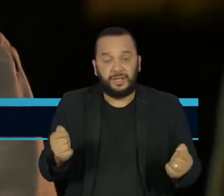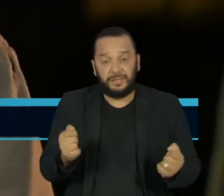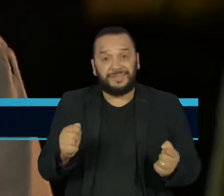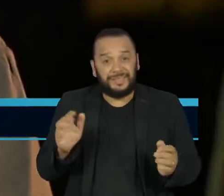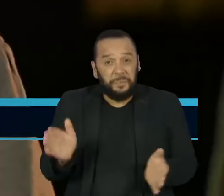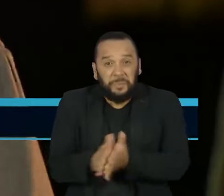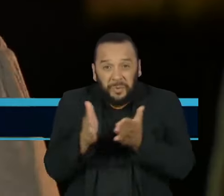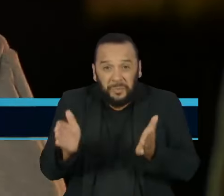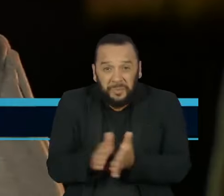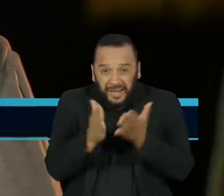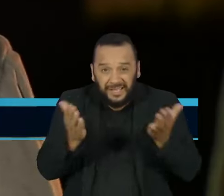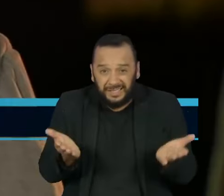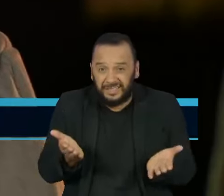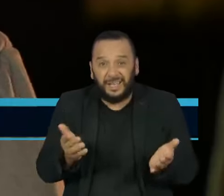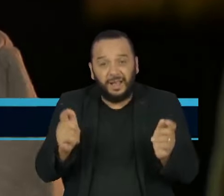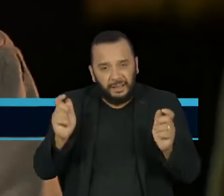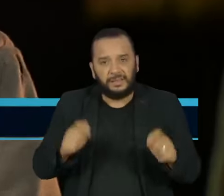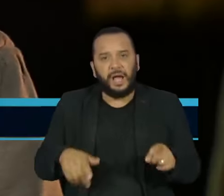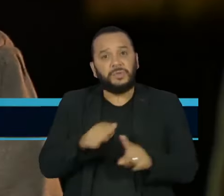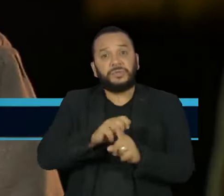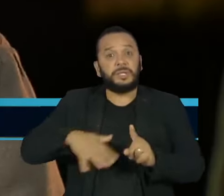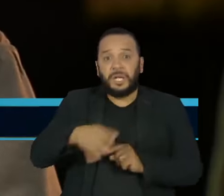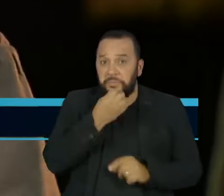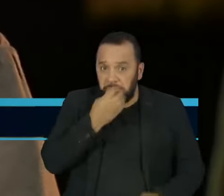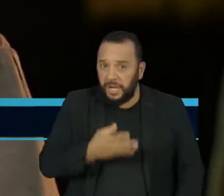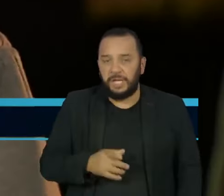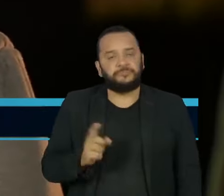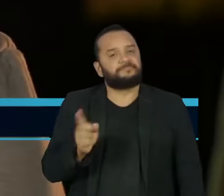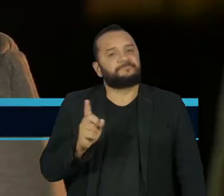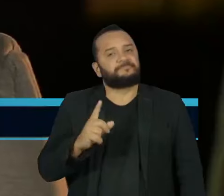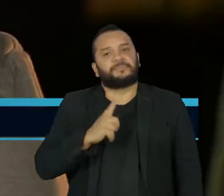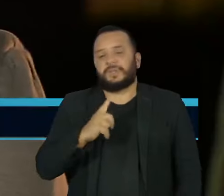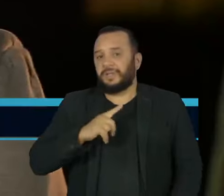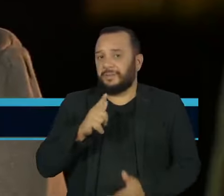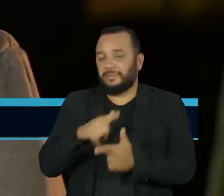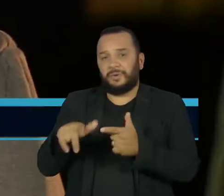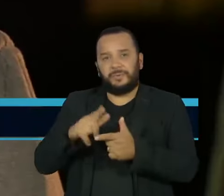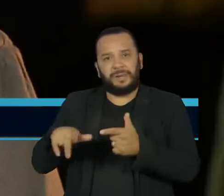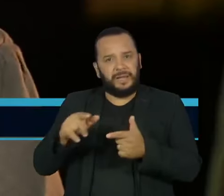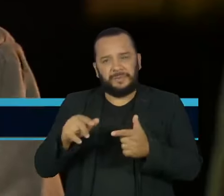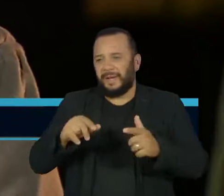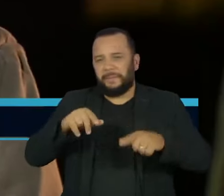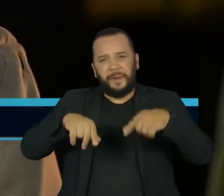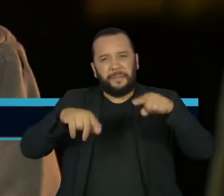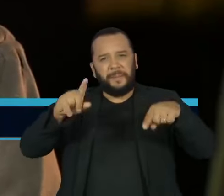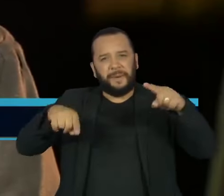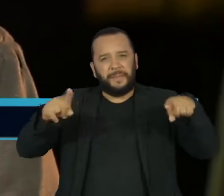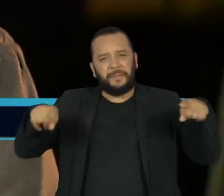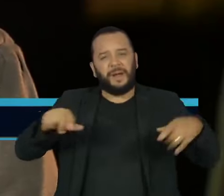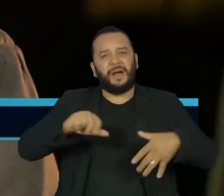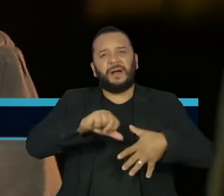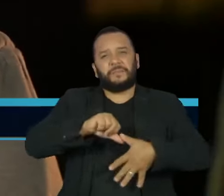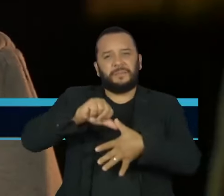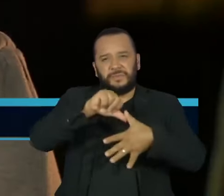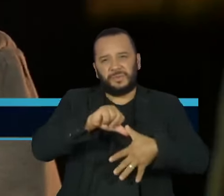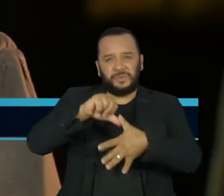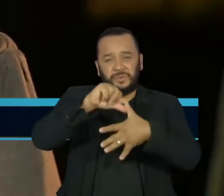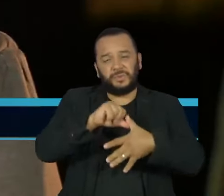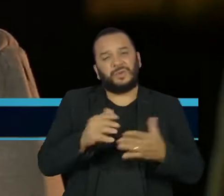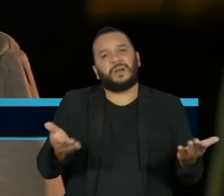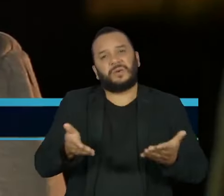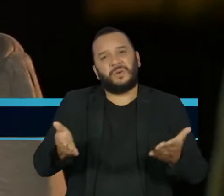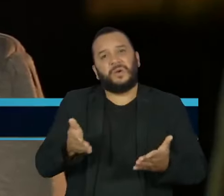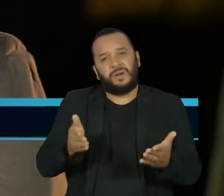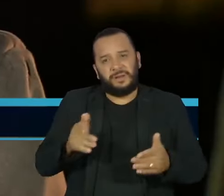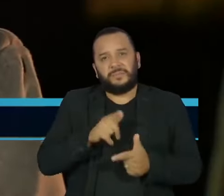de bem-estar social. Com crises diferentes espalhadas pelo continente, a região vive um cenário de